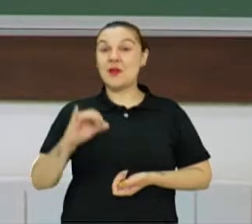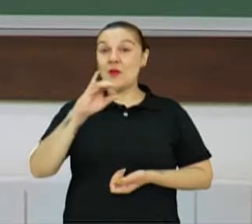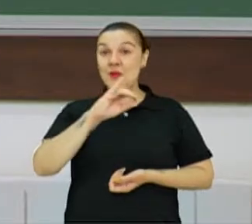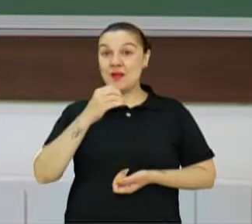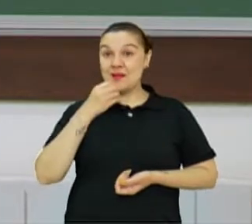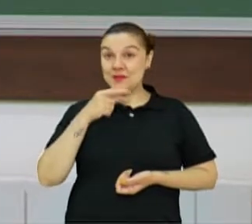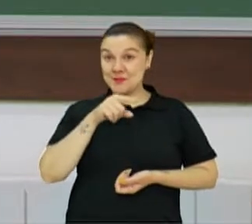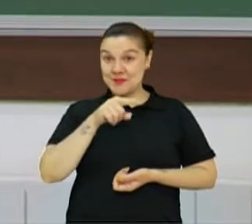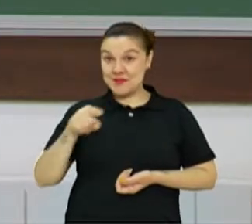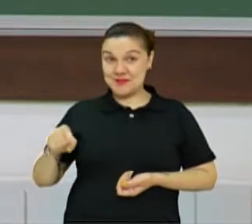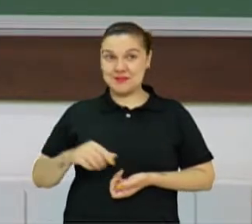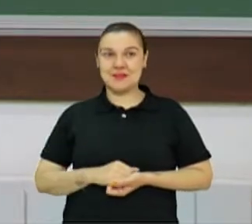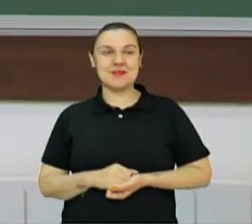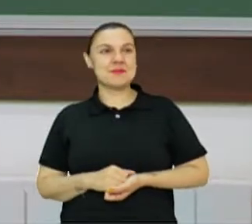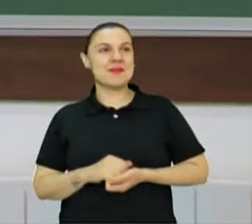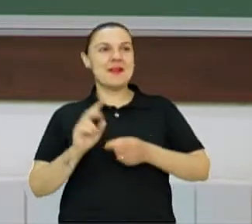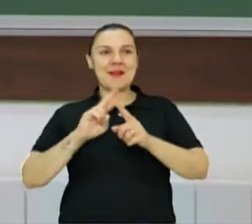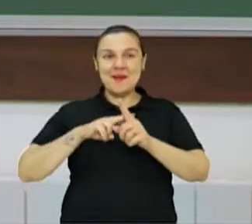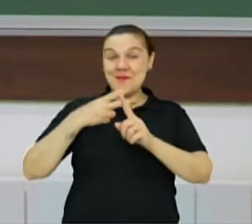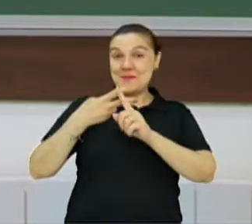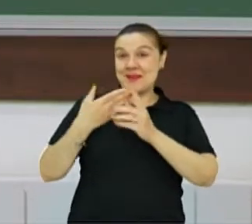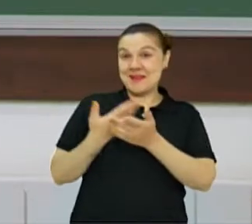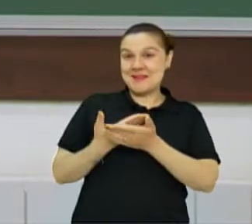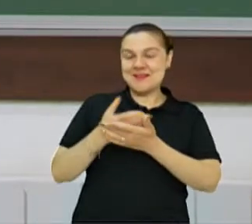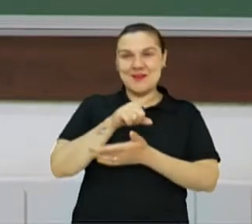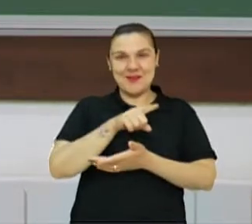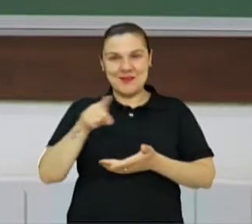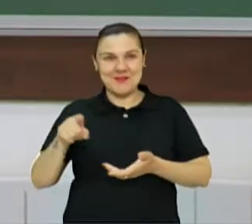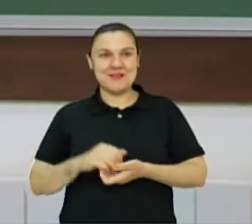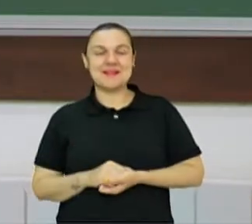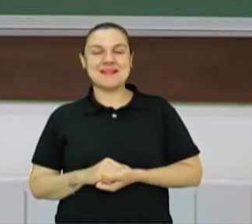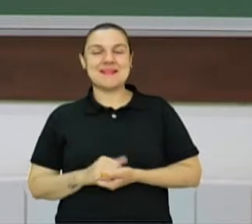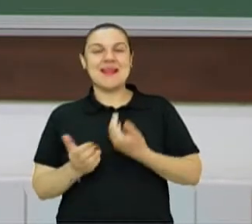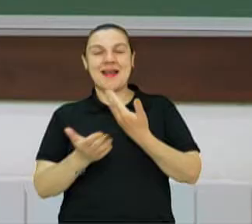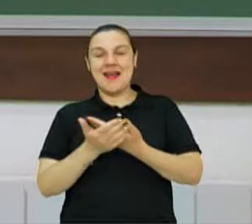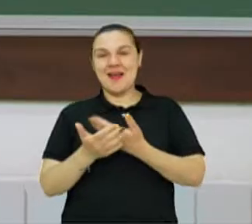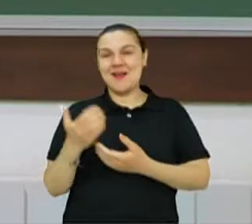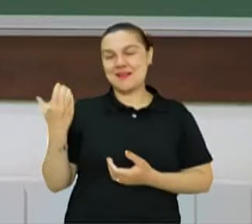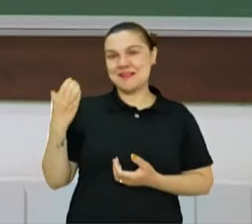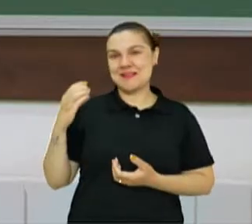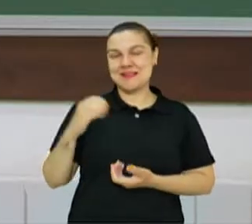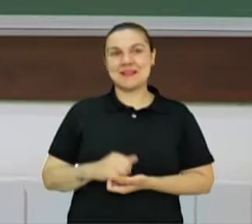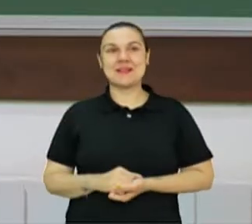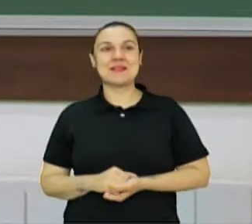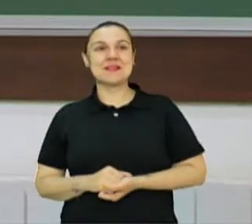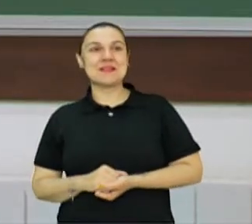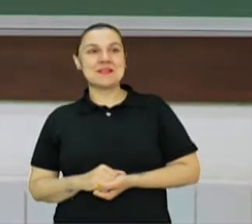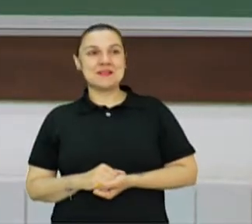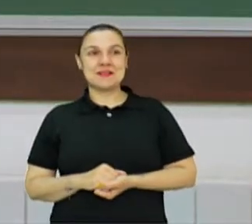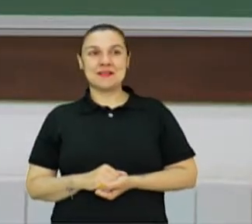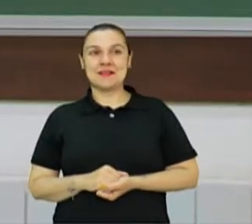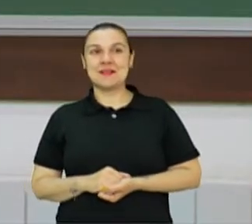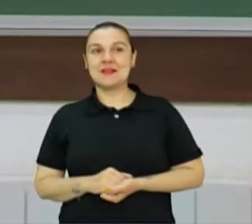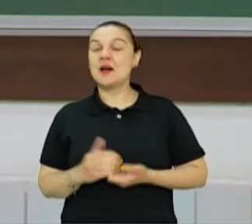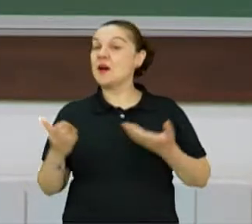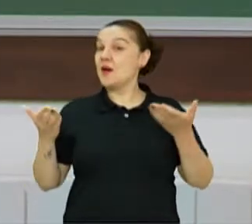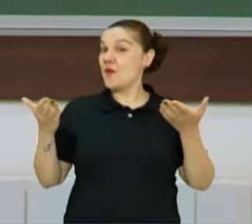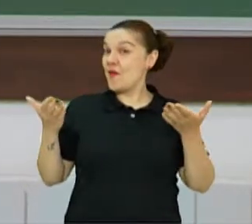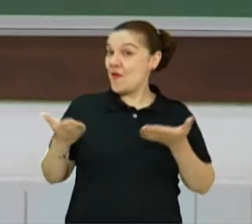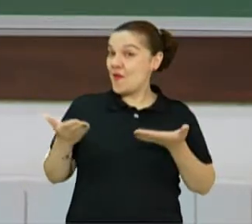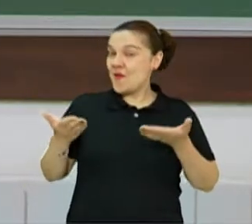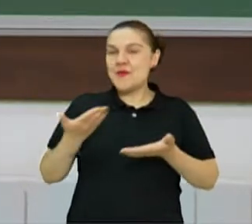Olá, tudo bem? Mais uma vez aqui com vocês para uma aula de ciências. E a aula